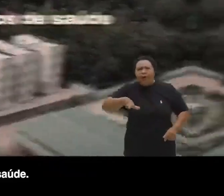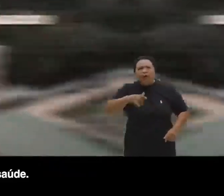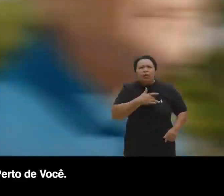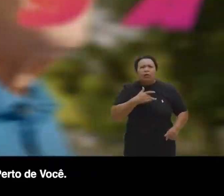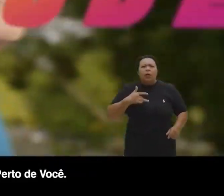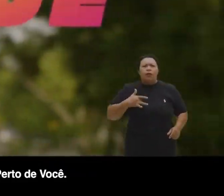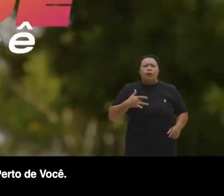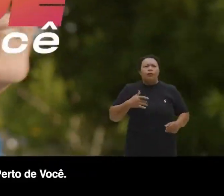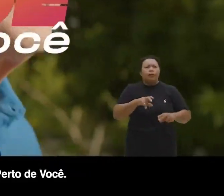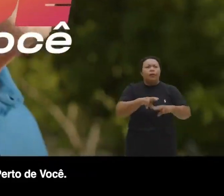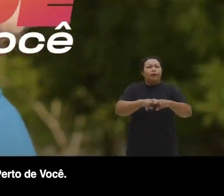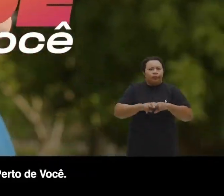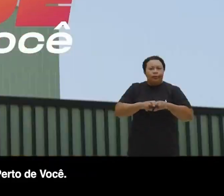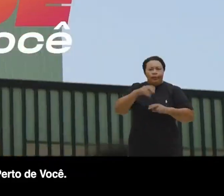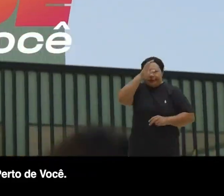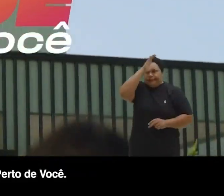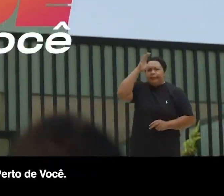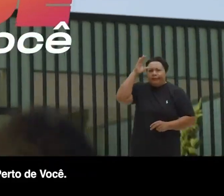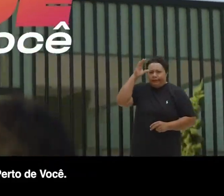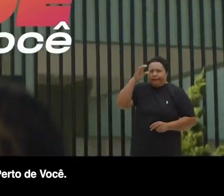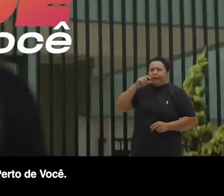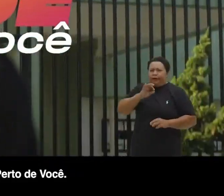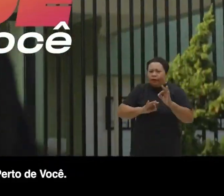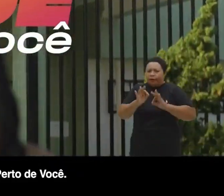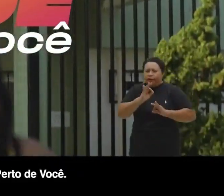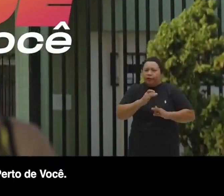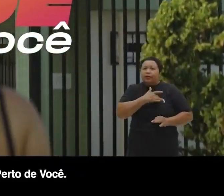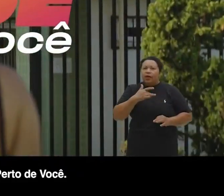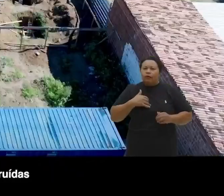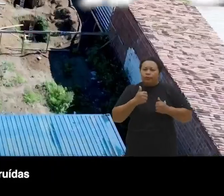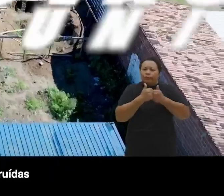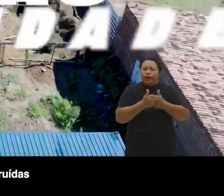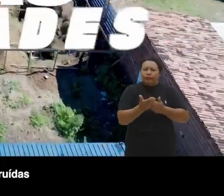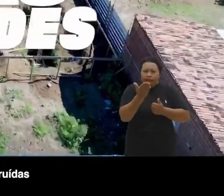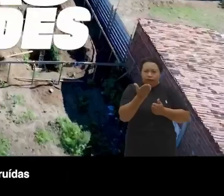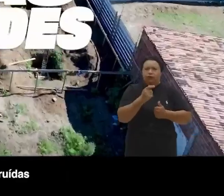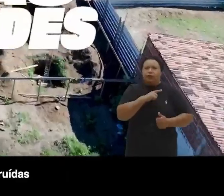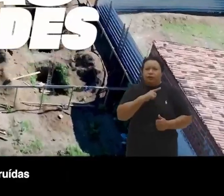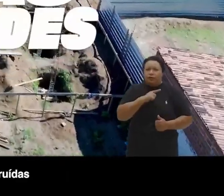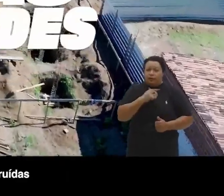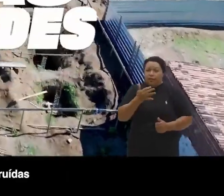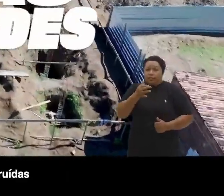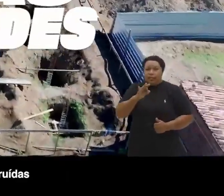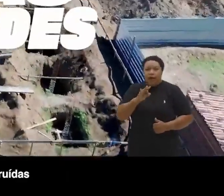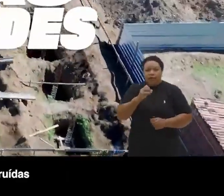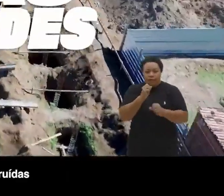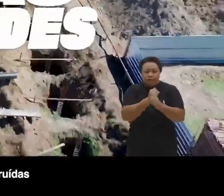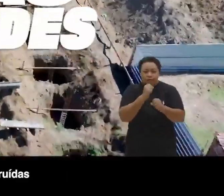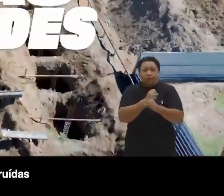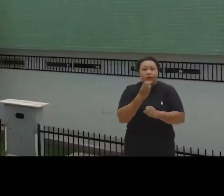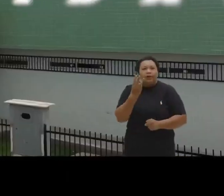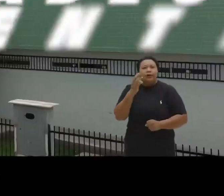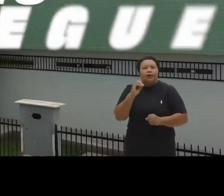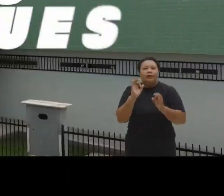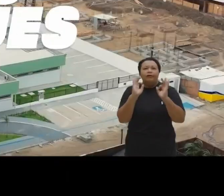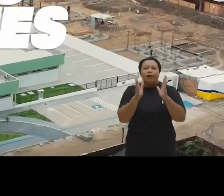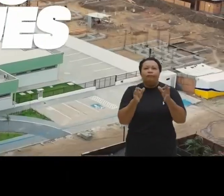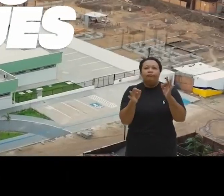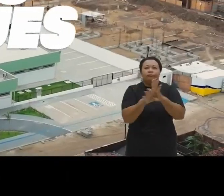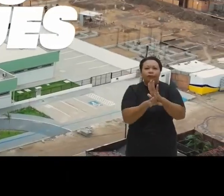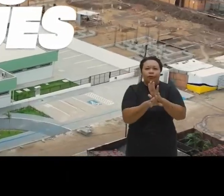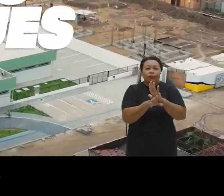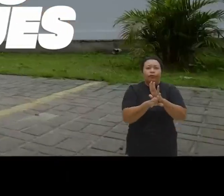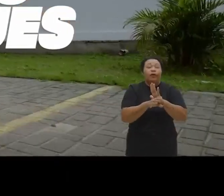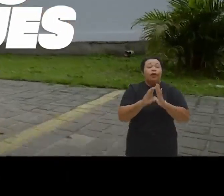de saúde. É por isso que Cícero vai criar o programa Saúde Perto de Você. 10 unidades de saúde já estão sendo construídas e 3 já